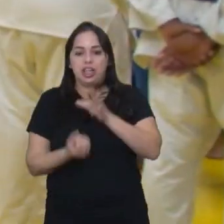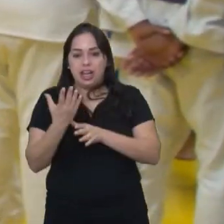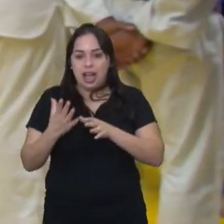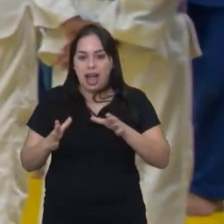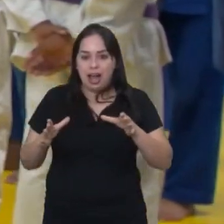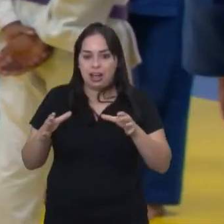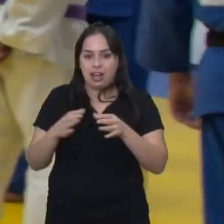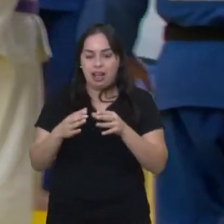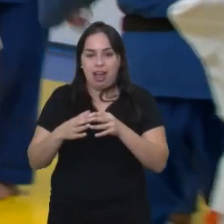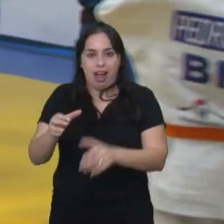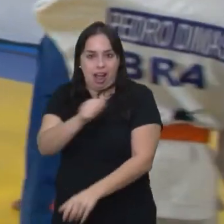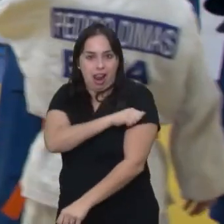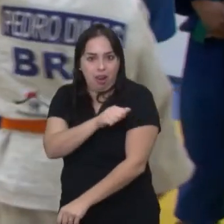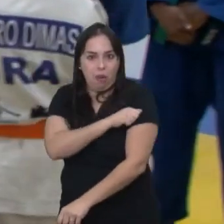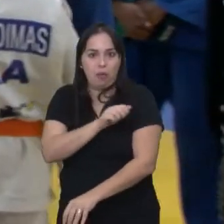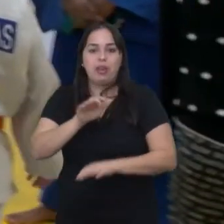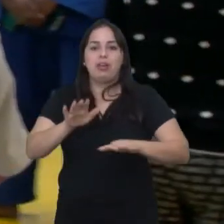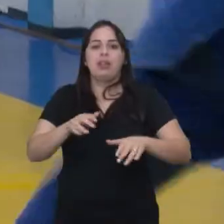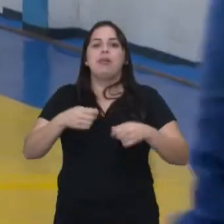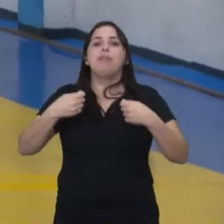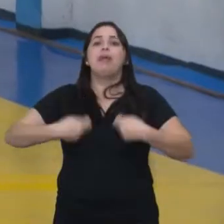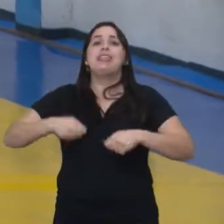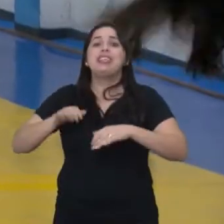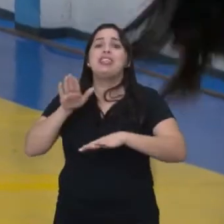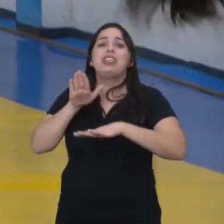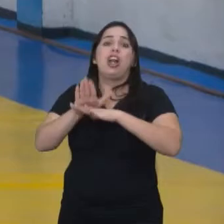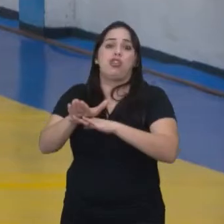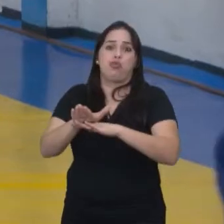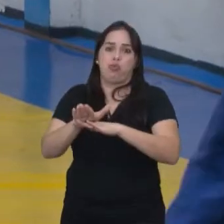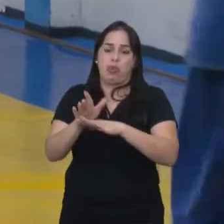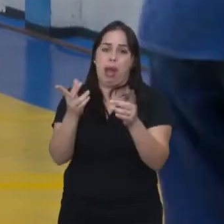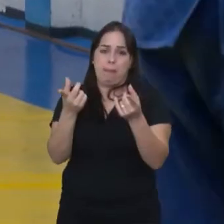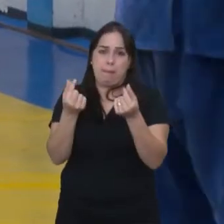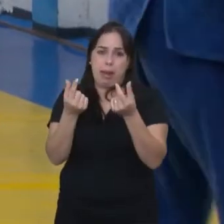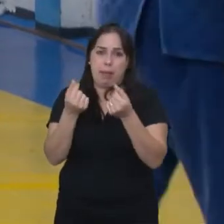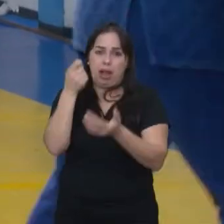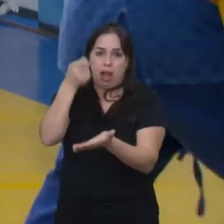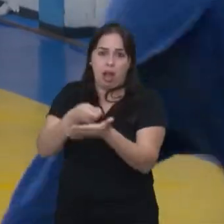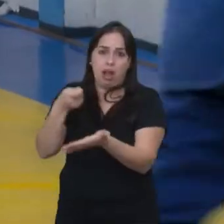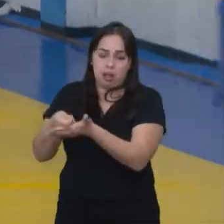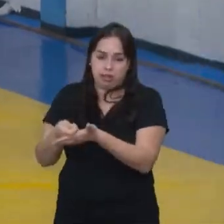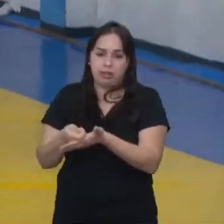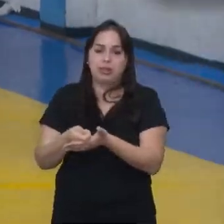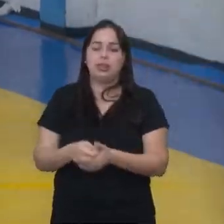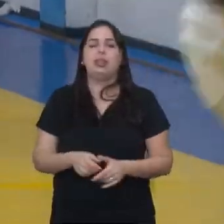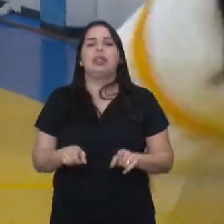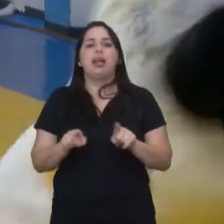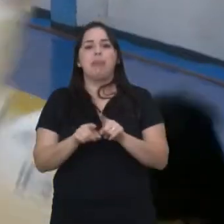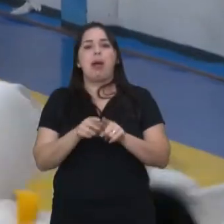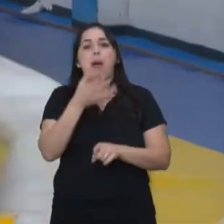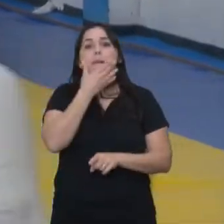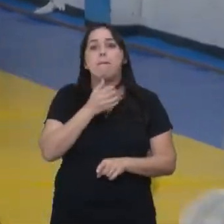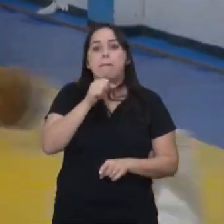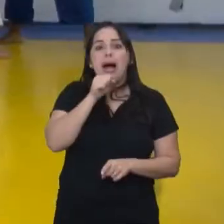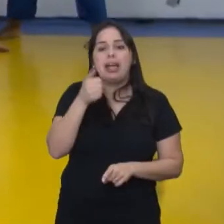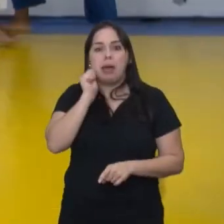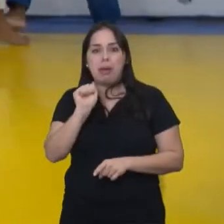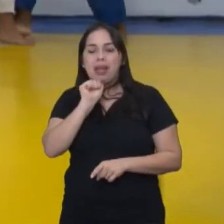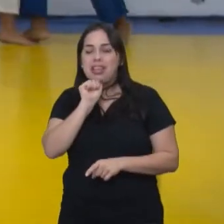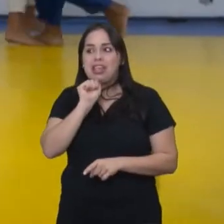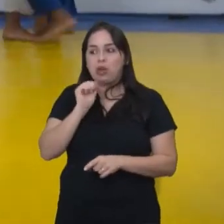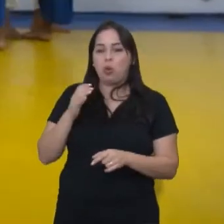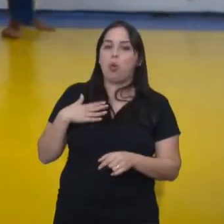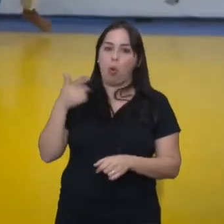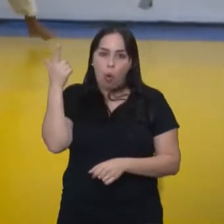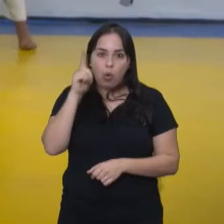Mas apesar de formar alunos de destaque, o Instituto Kamakura ainda precisa de ajuda para manter as contas em dia. Os